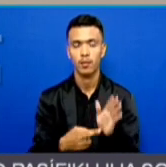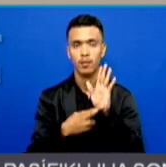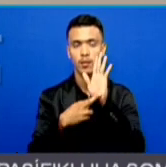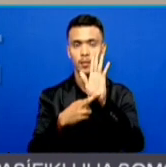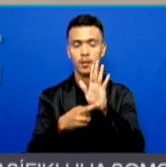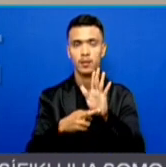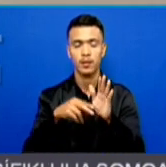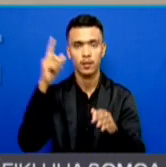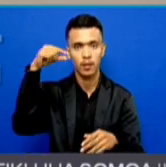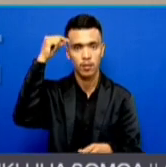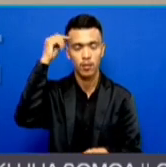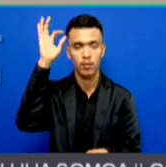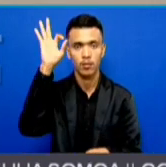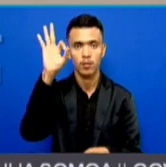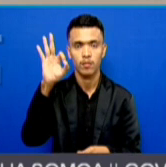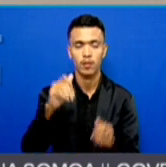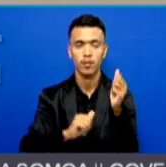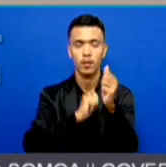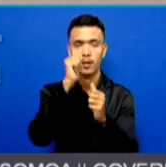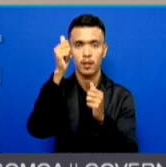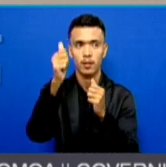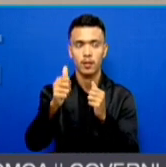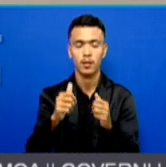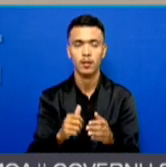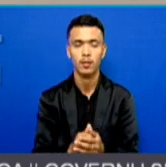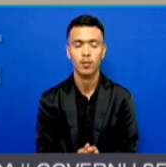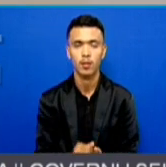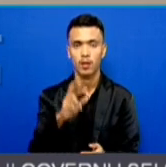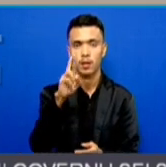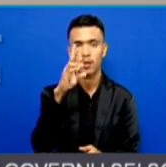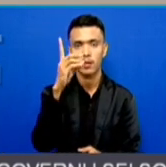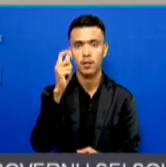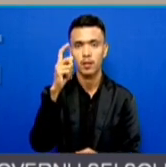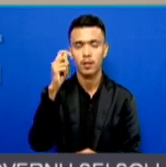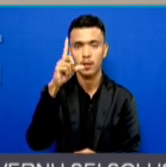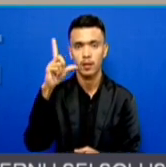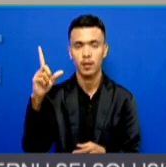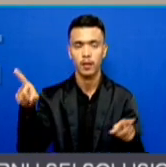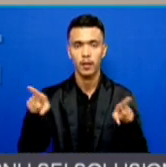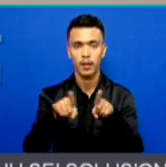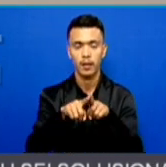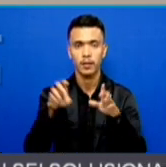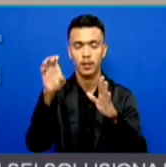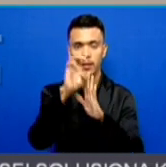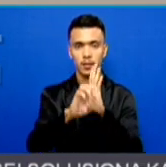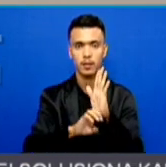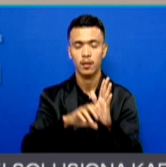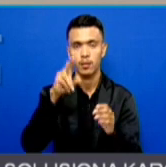representa non governo constitucional ato katak RTTL hanes an empresa